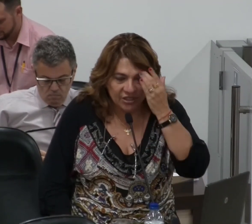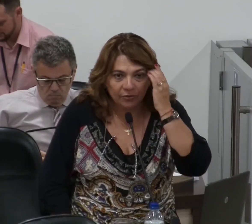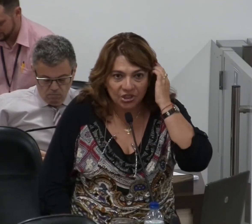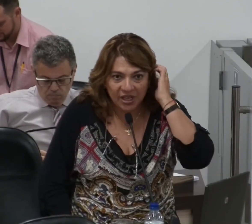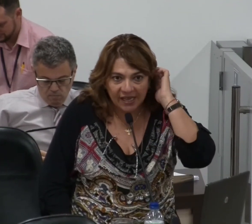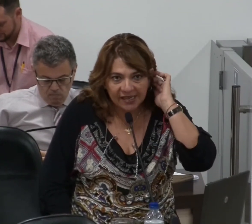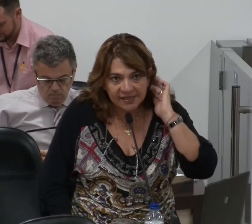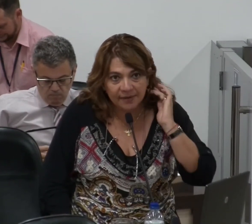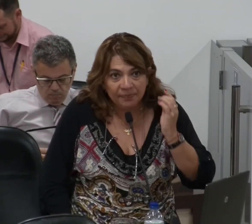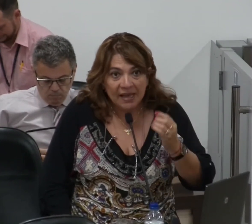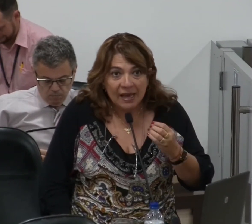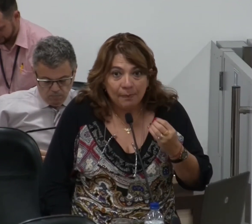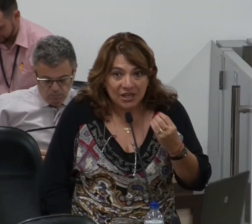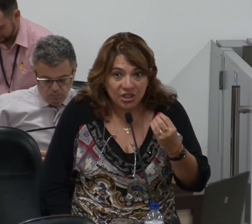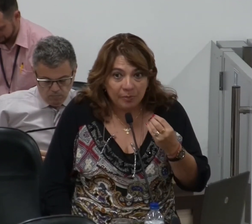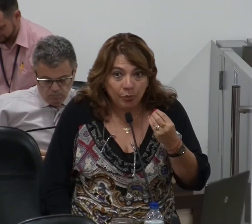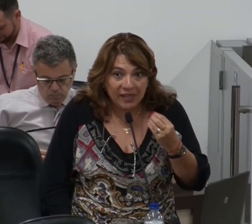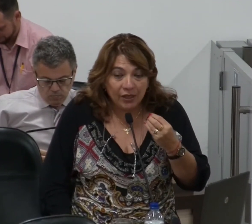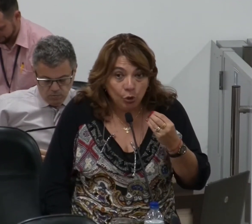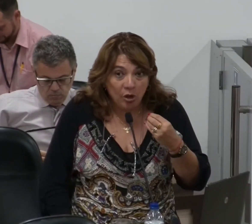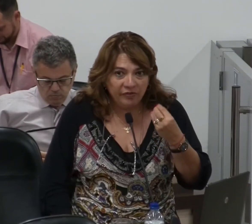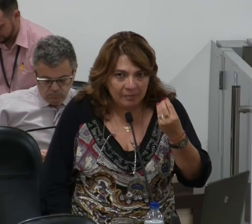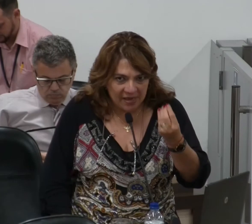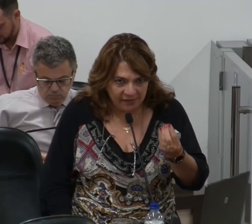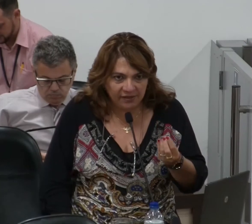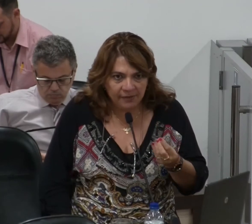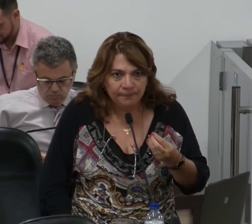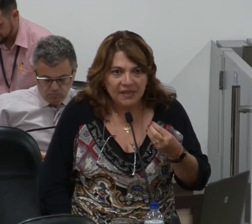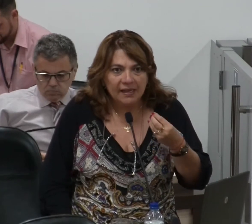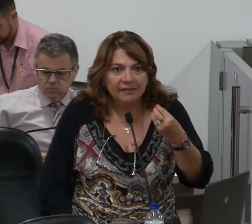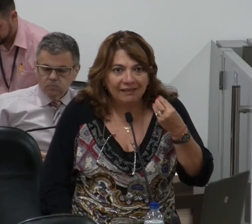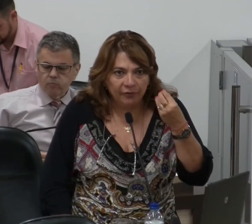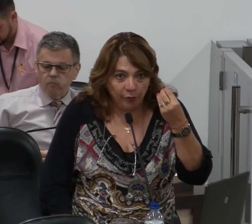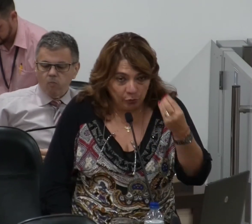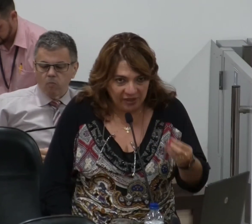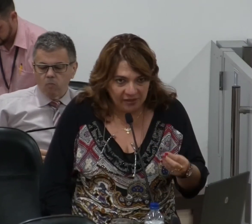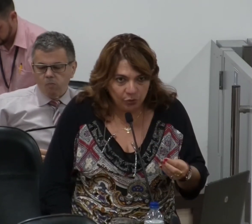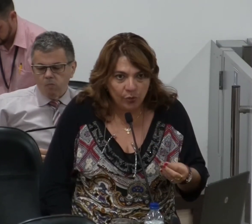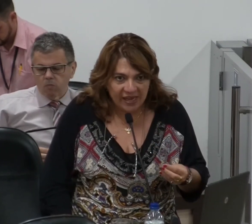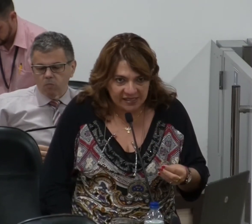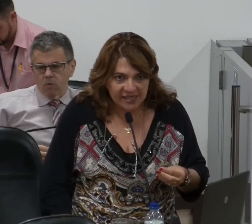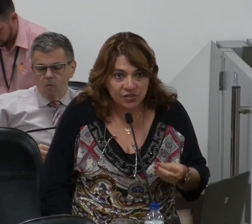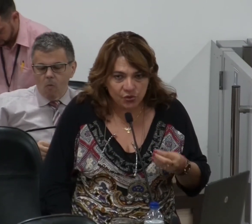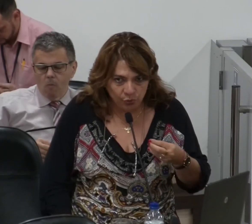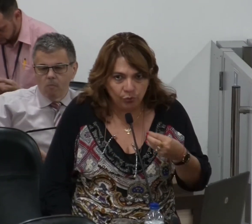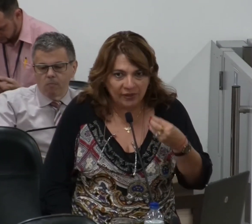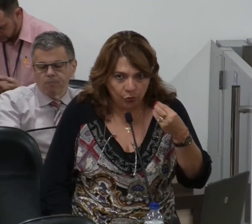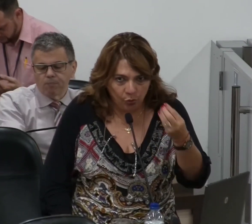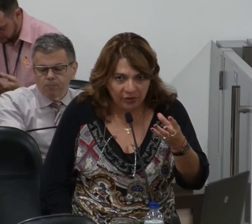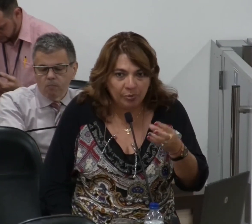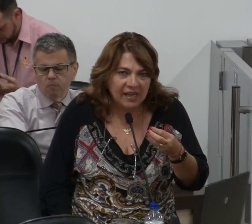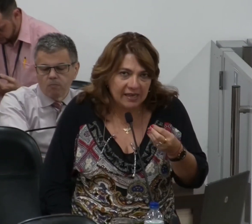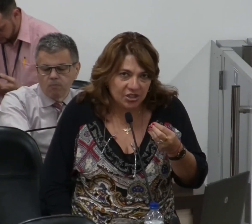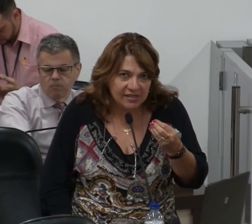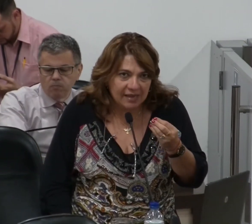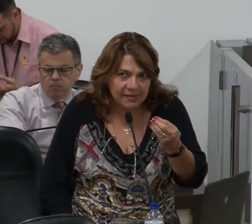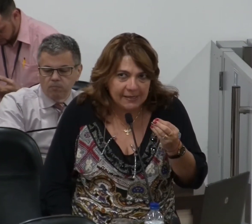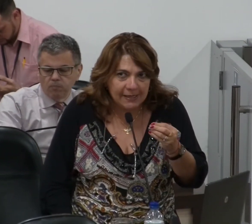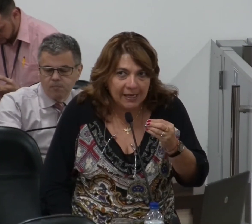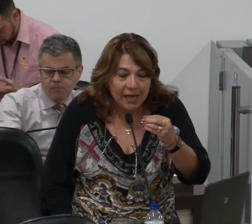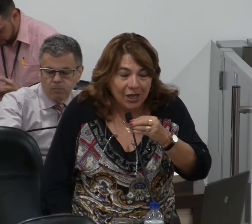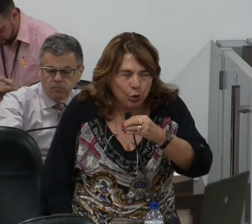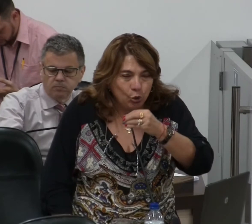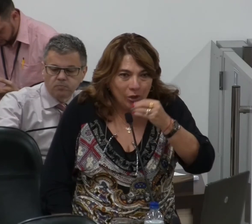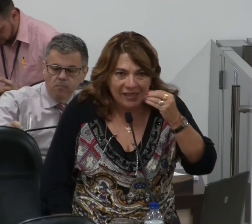na questão da gerência, para a gente poder novamente estar voltando esse assunto à tona, porque a gente sabe